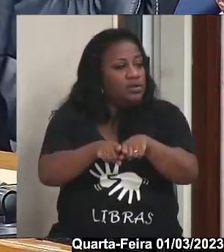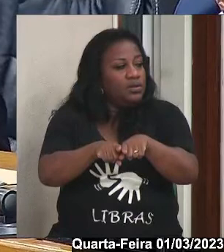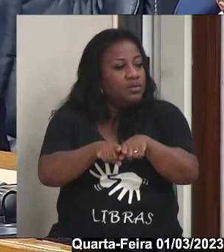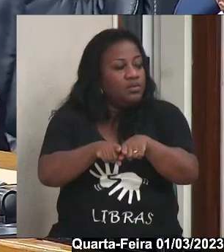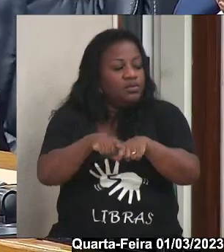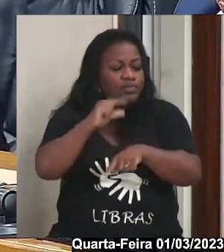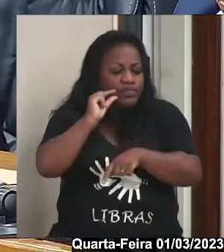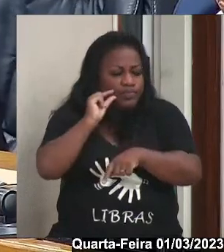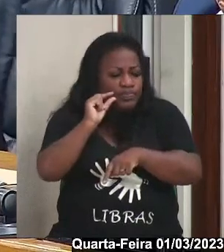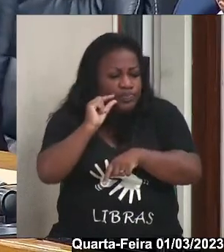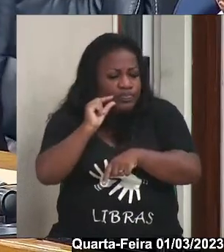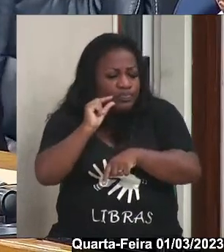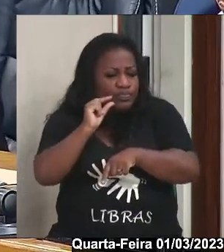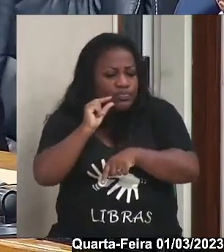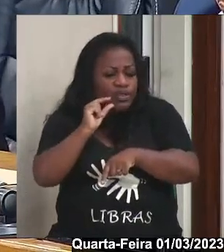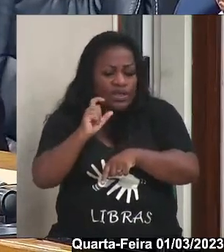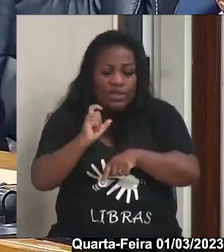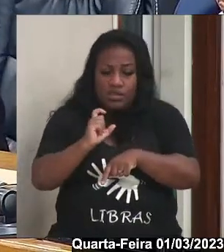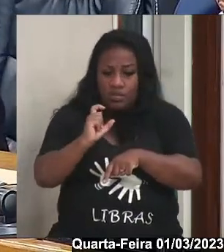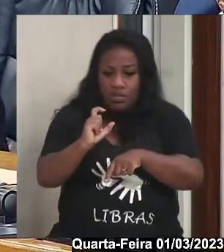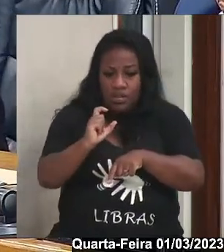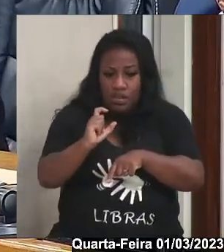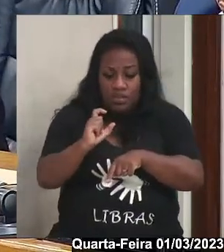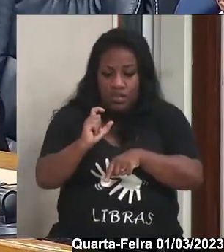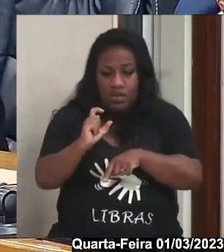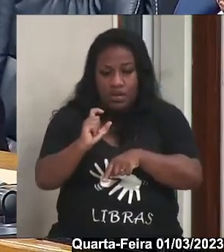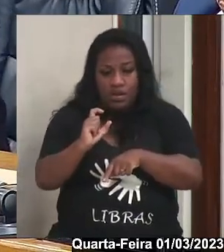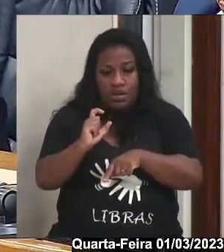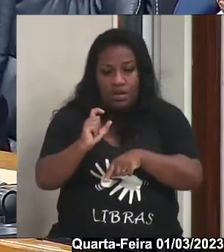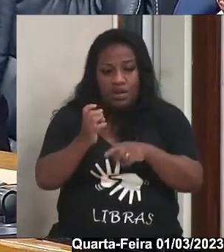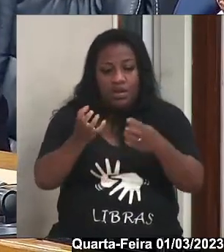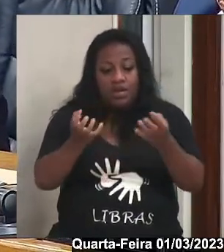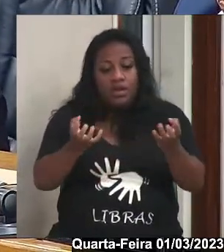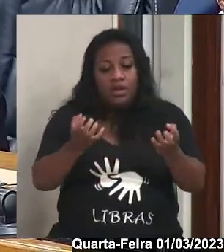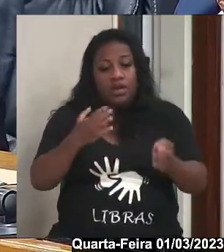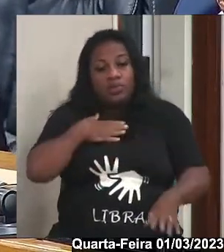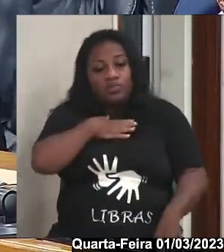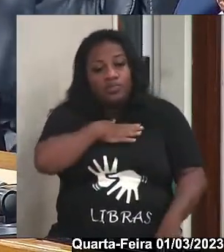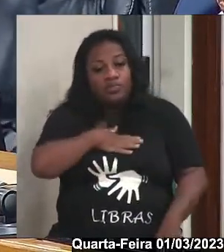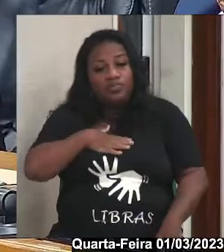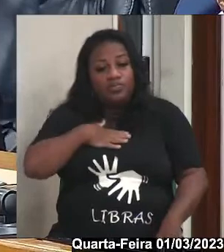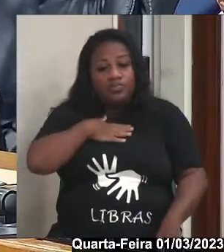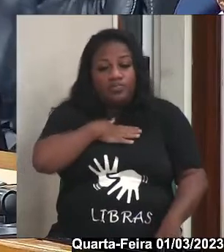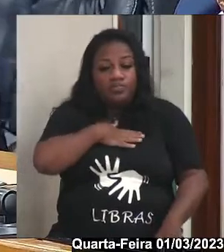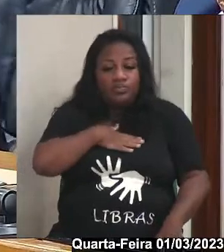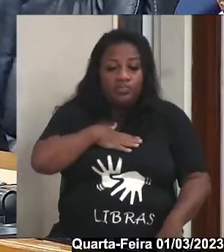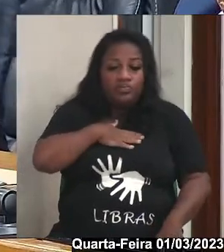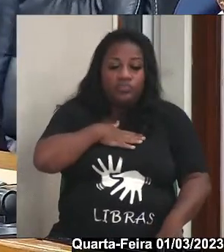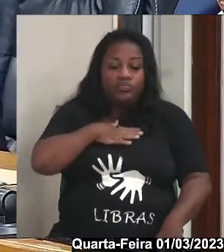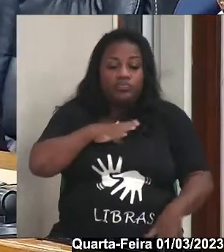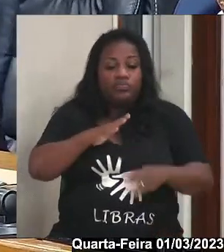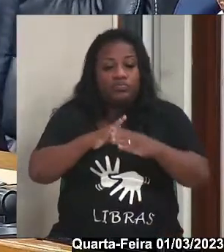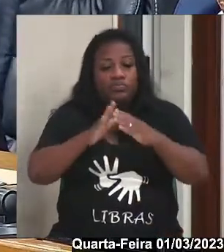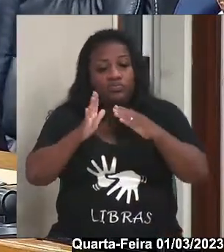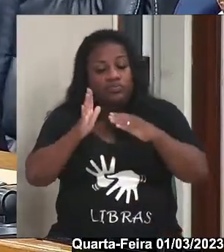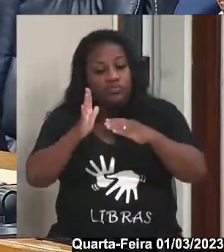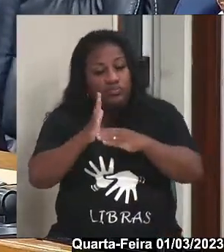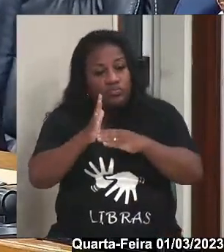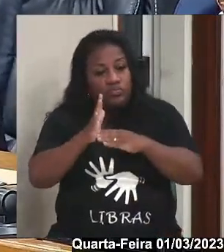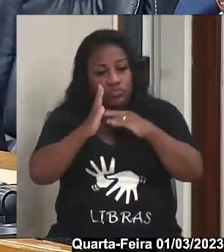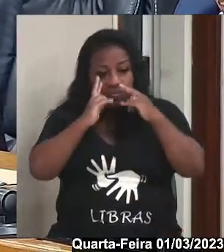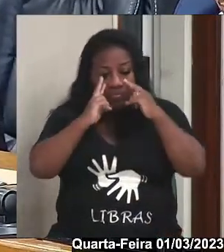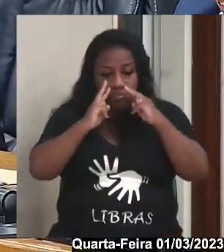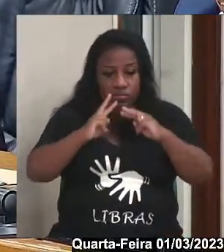um pequeno comentário. E gostaria muito que todos tivessem a condição de ouvir.